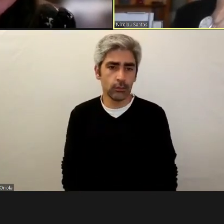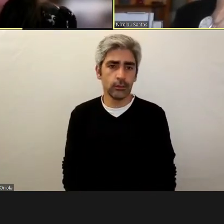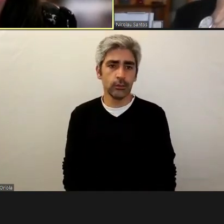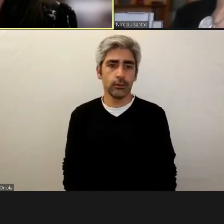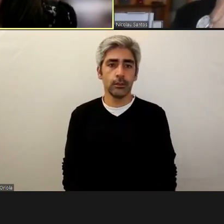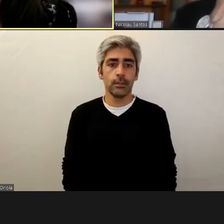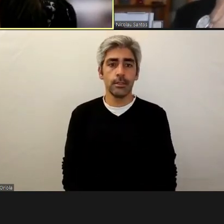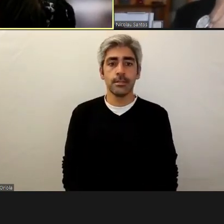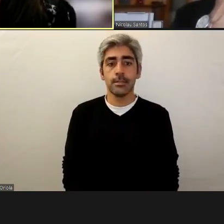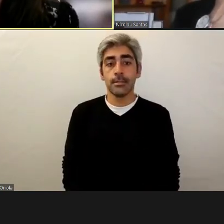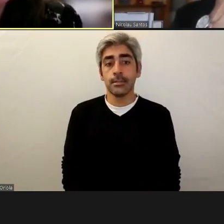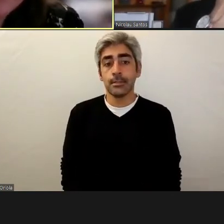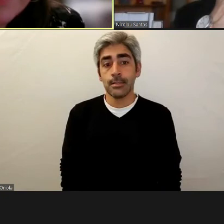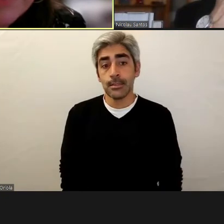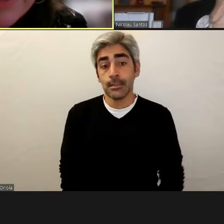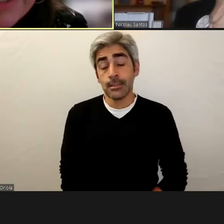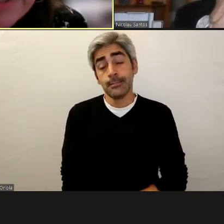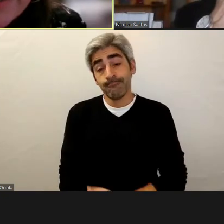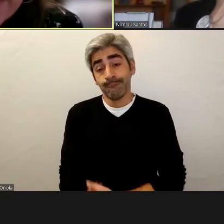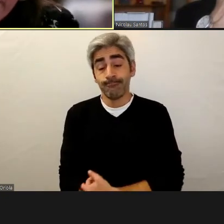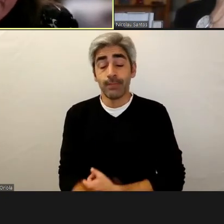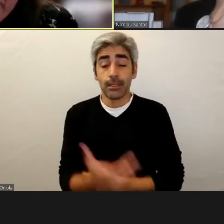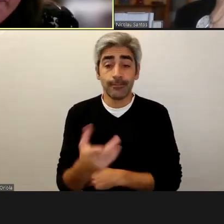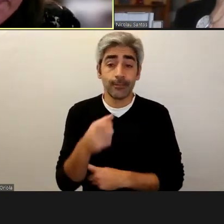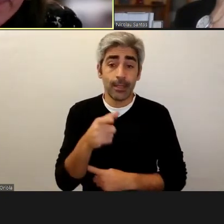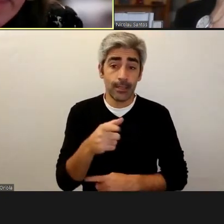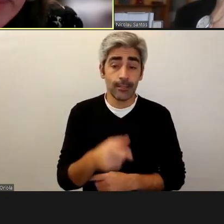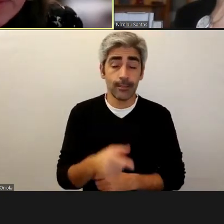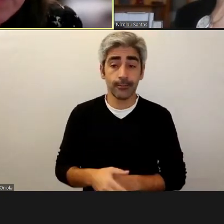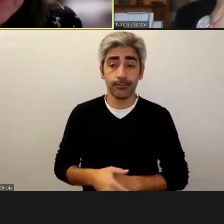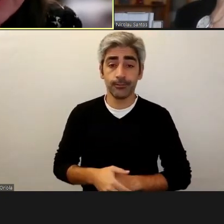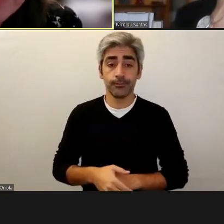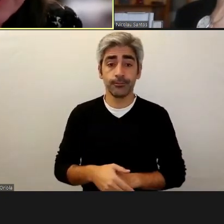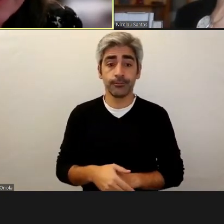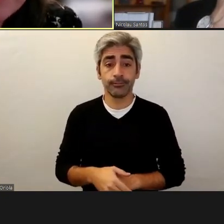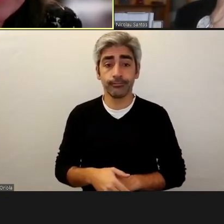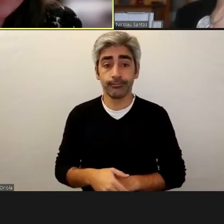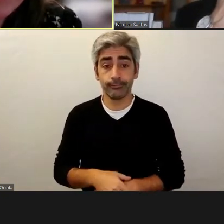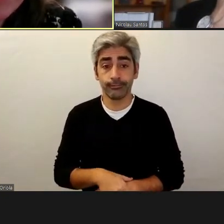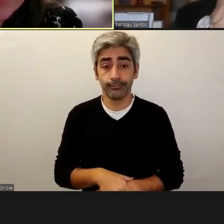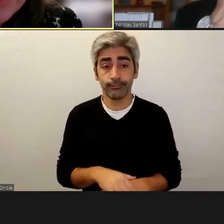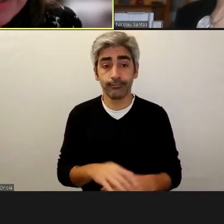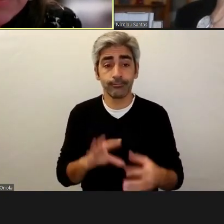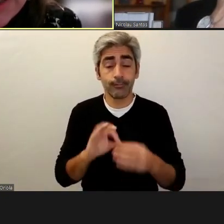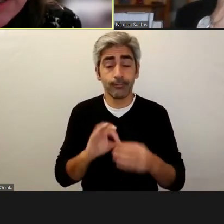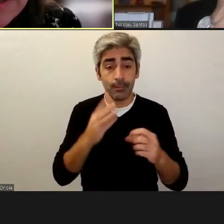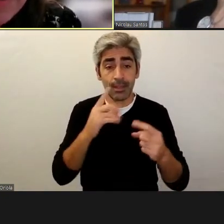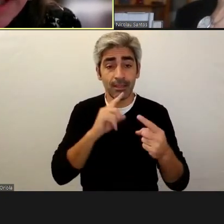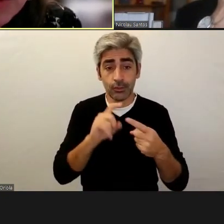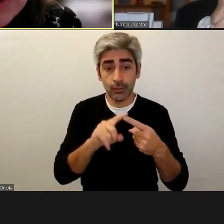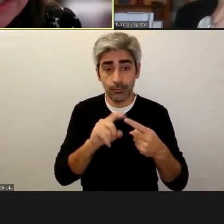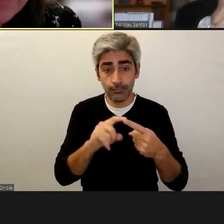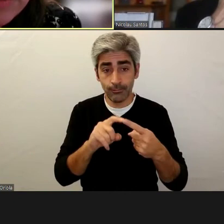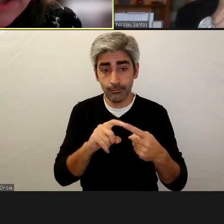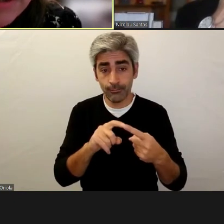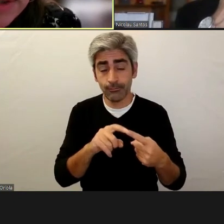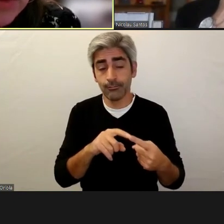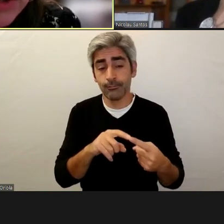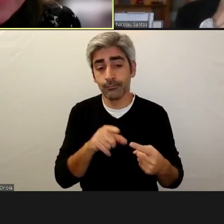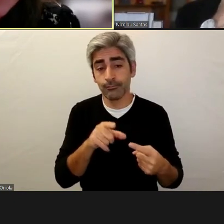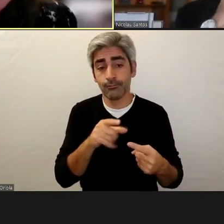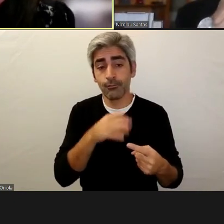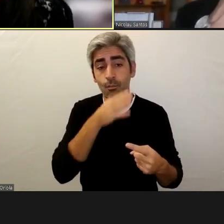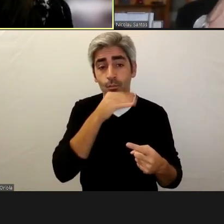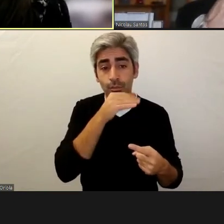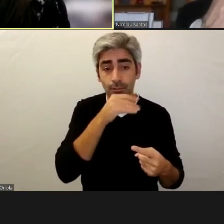Ou seja, se aí quer dizer, em relação à primeira questão, em relação à atuação da